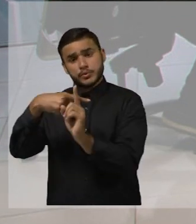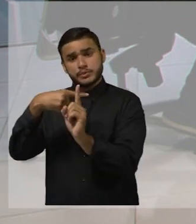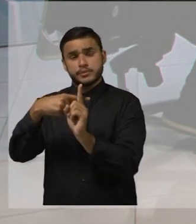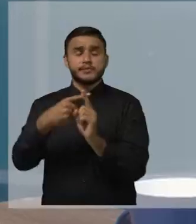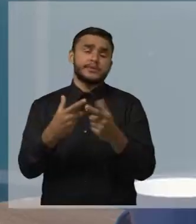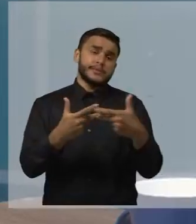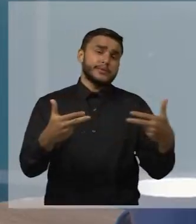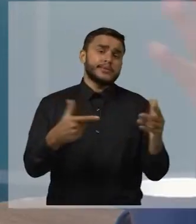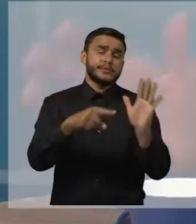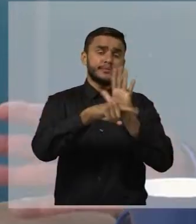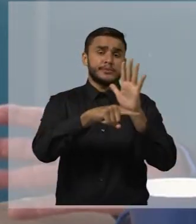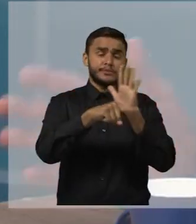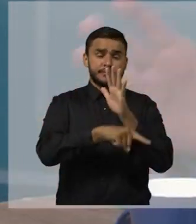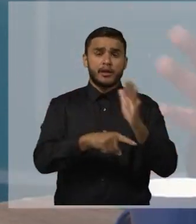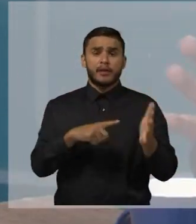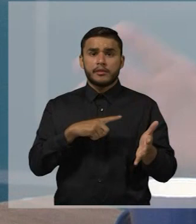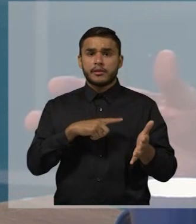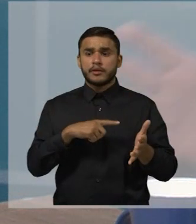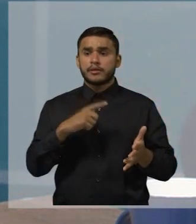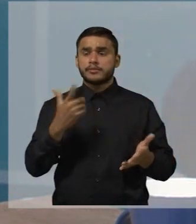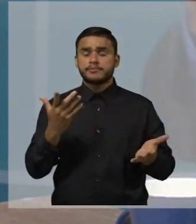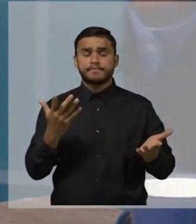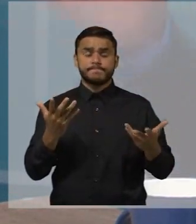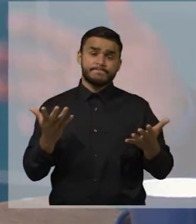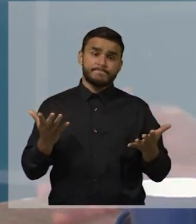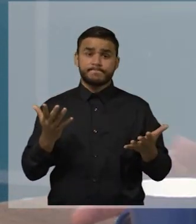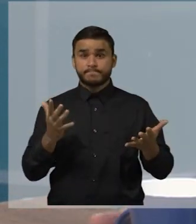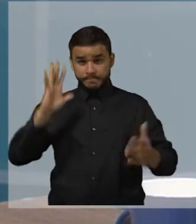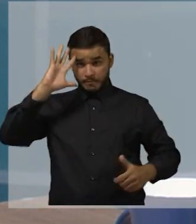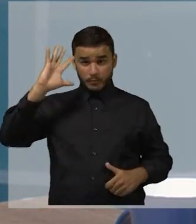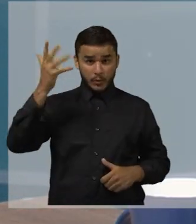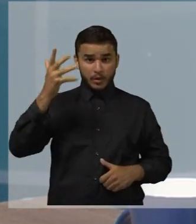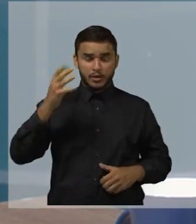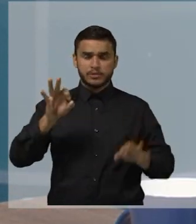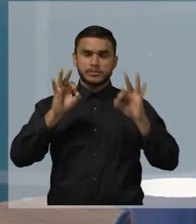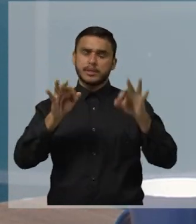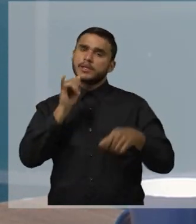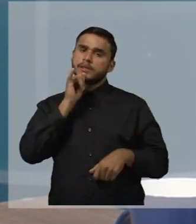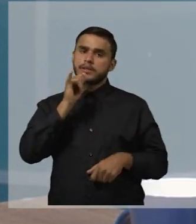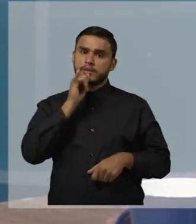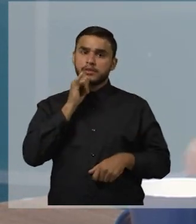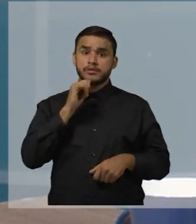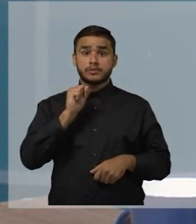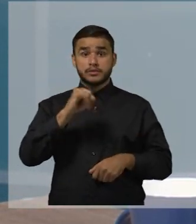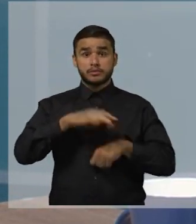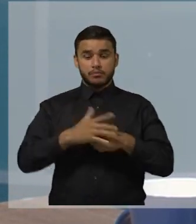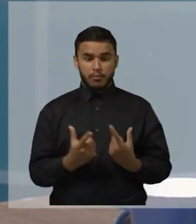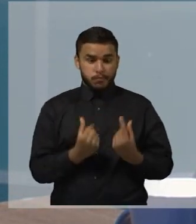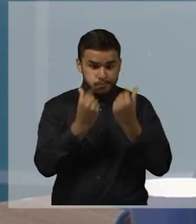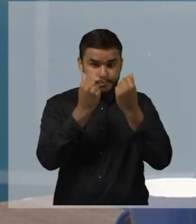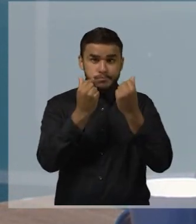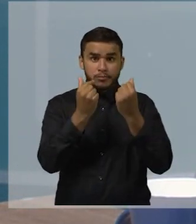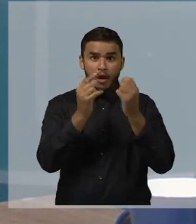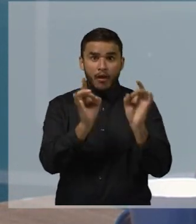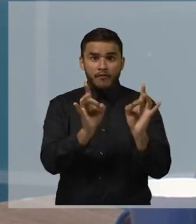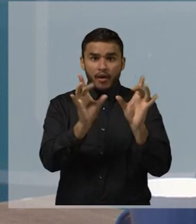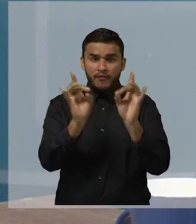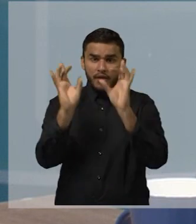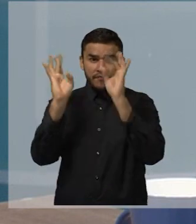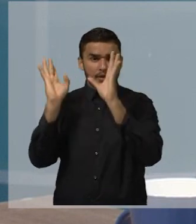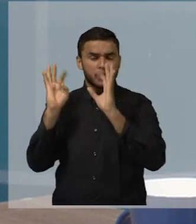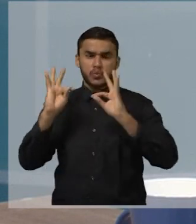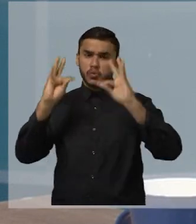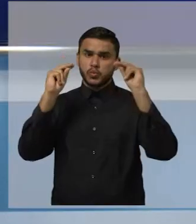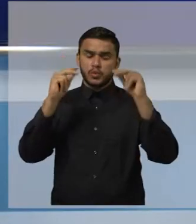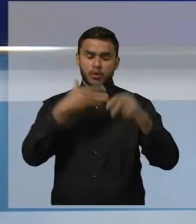medidas, ela traz vantagem e desvantagem para os litigantes. Então, se você adota um modelo, vamos dizer,